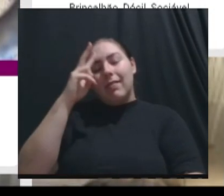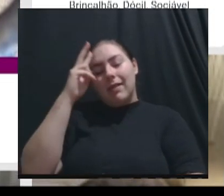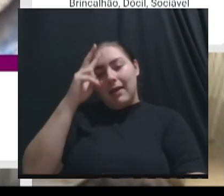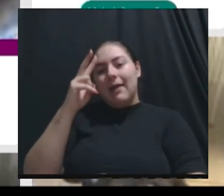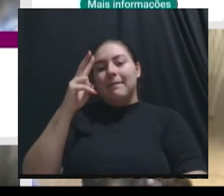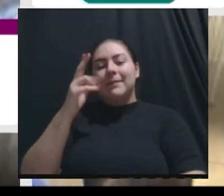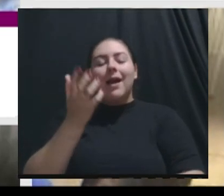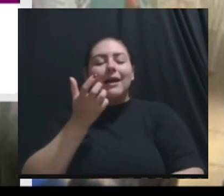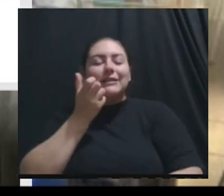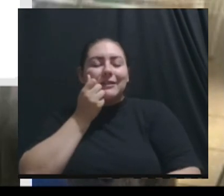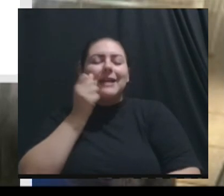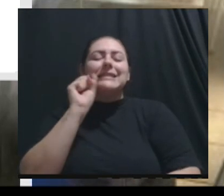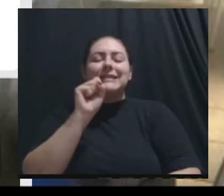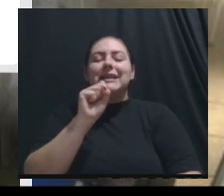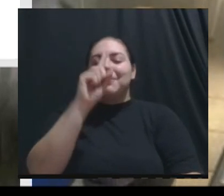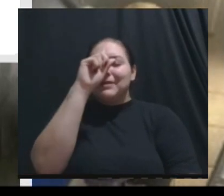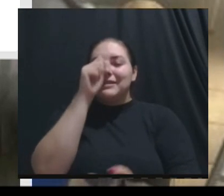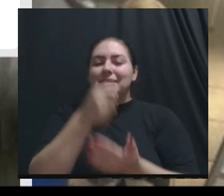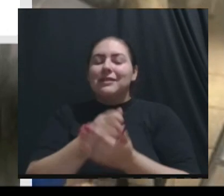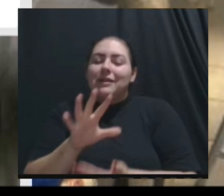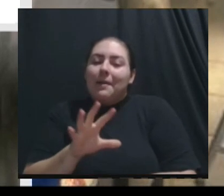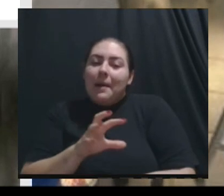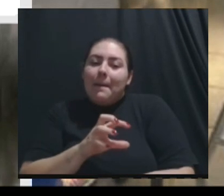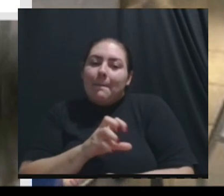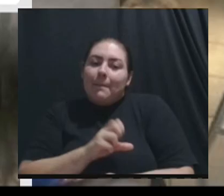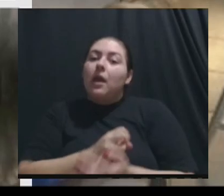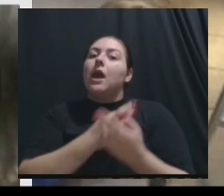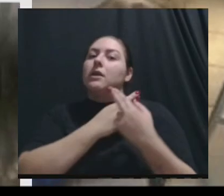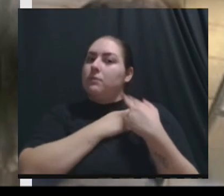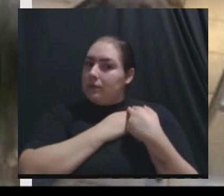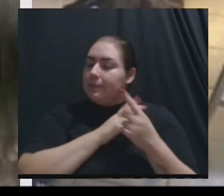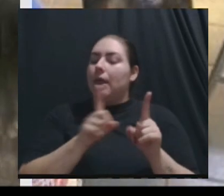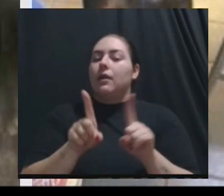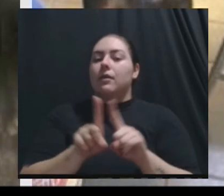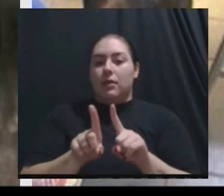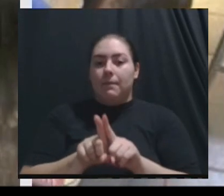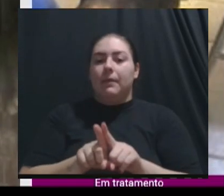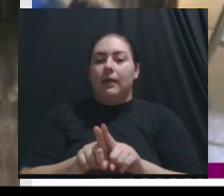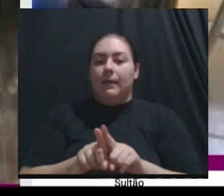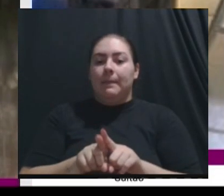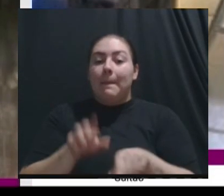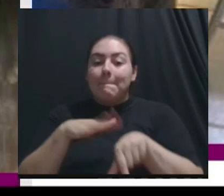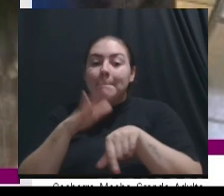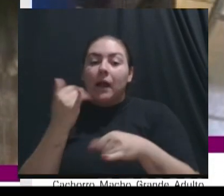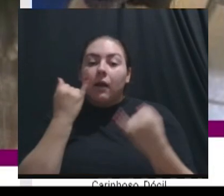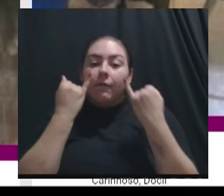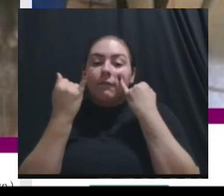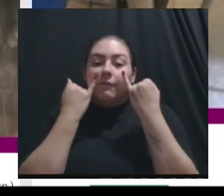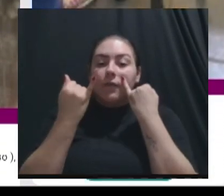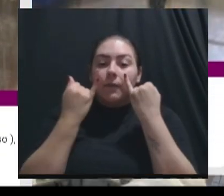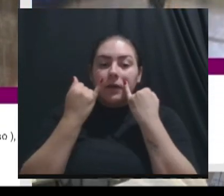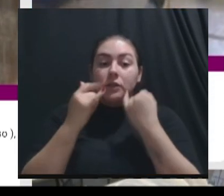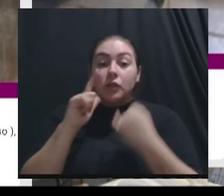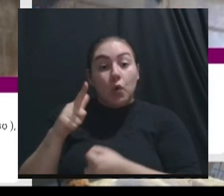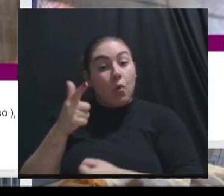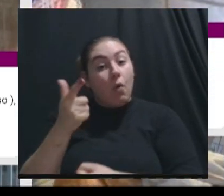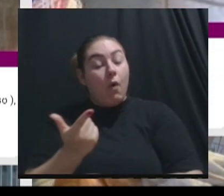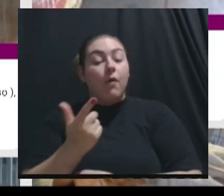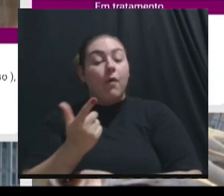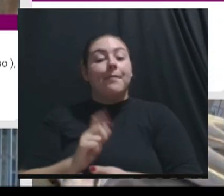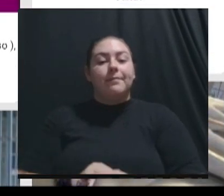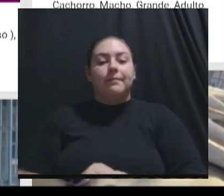muita responsabilidade. Para mais informações sobre esses e outros peludinhos, acesse o portal